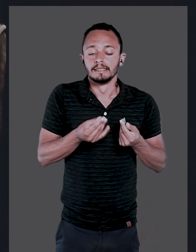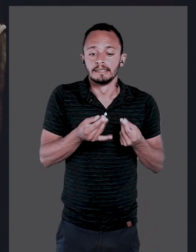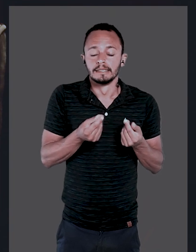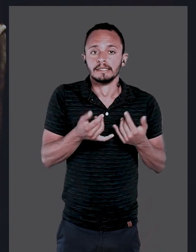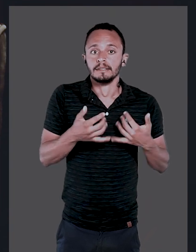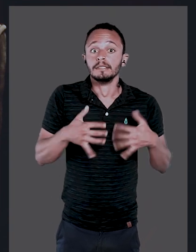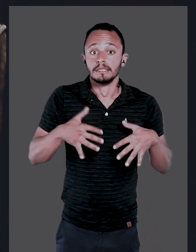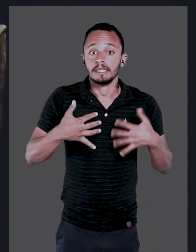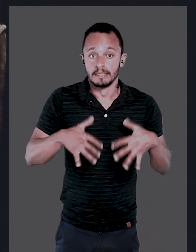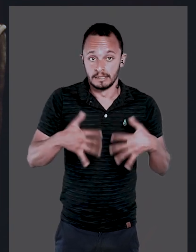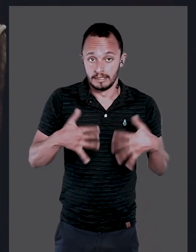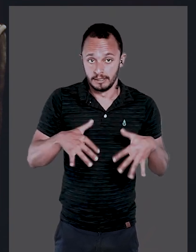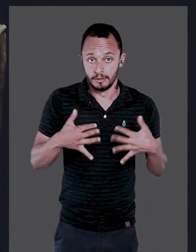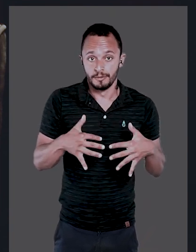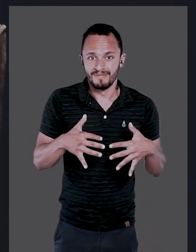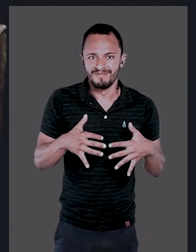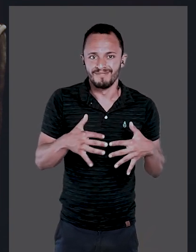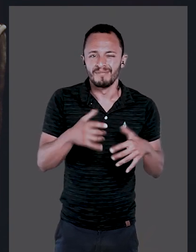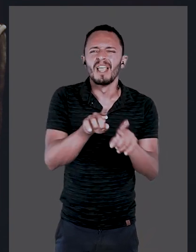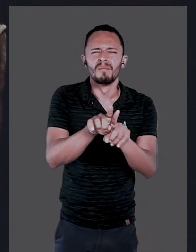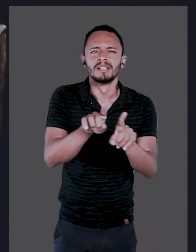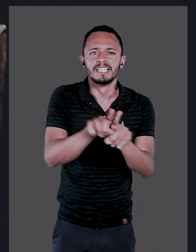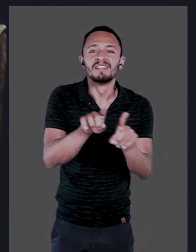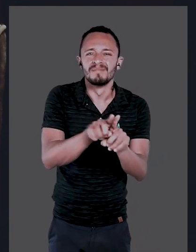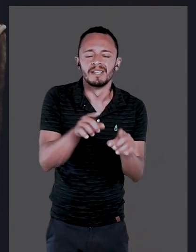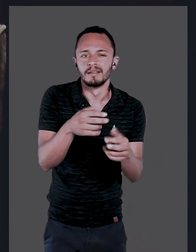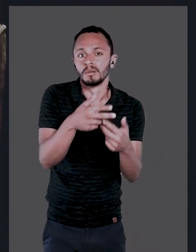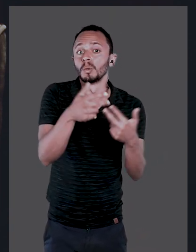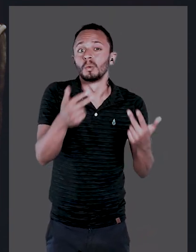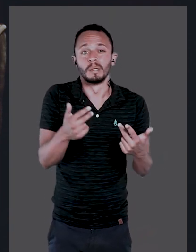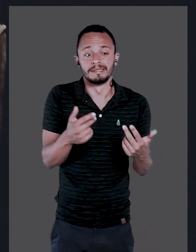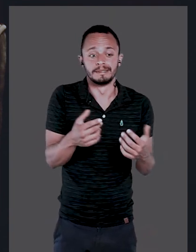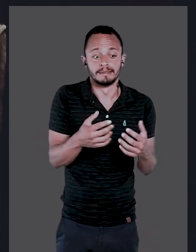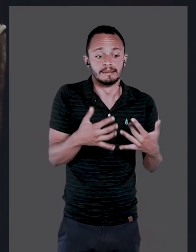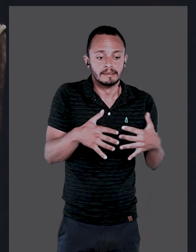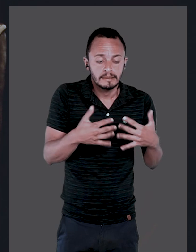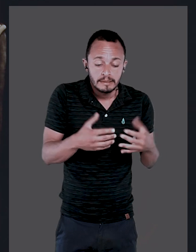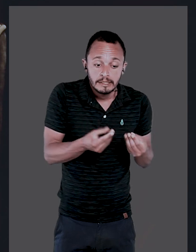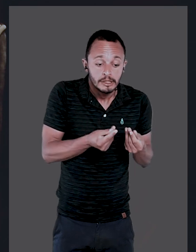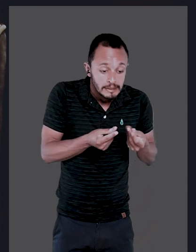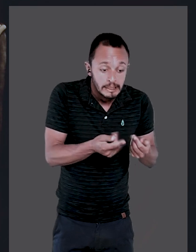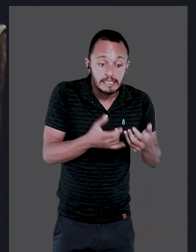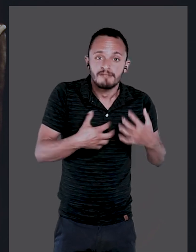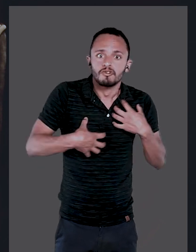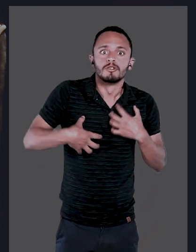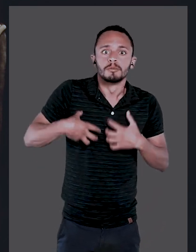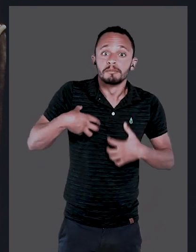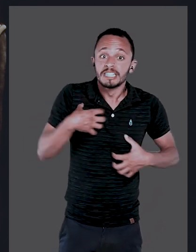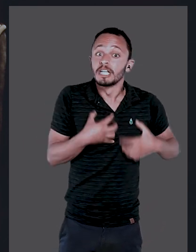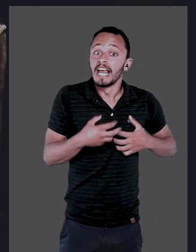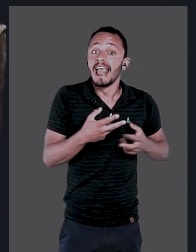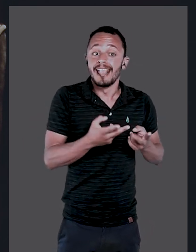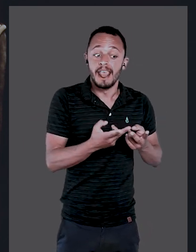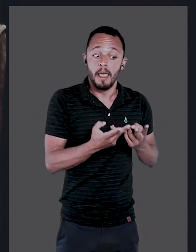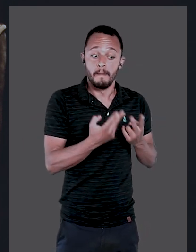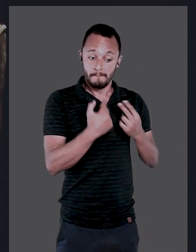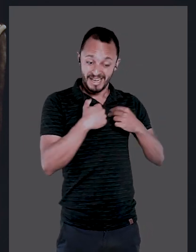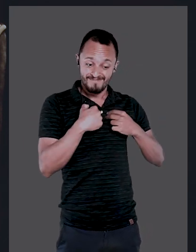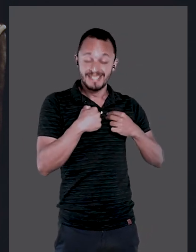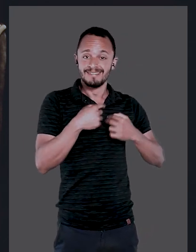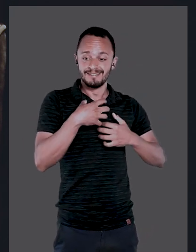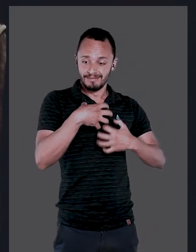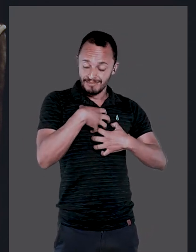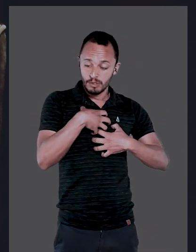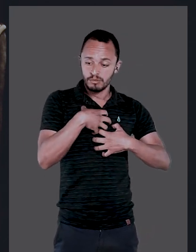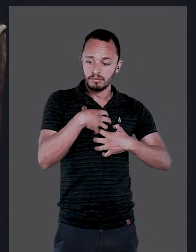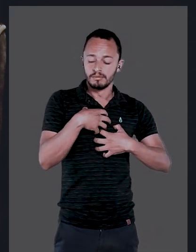Mas eu também não quereria escrever alguma coisa que não fosse assim, que não fosse